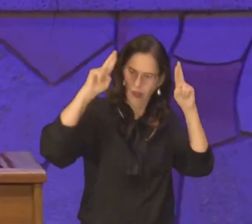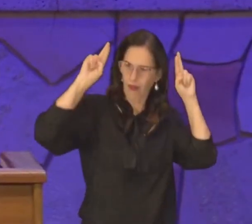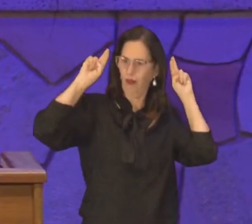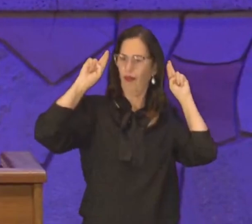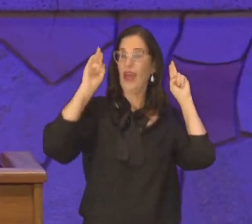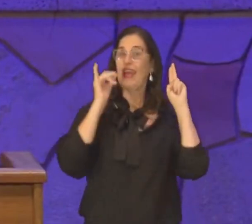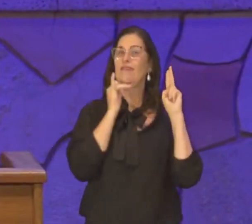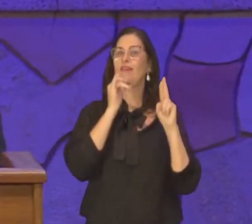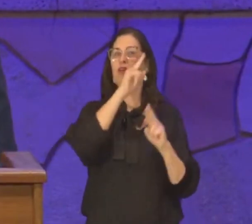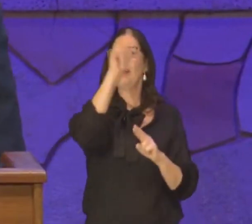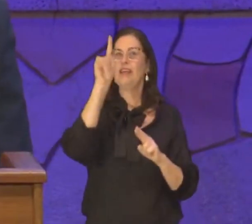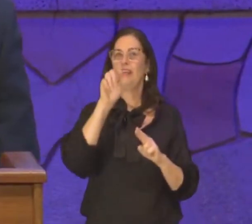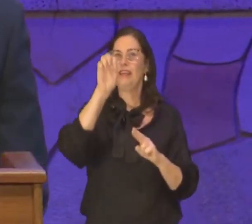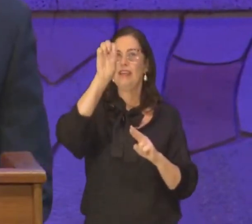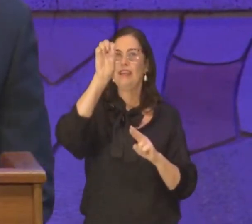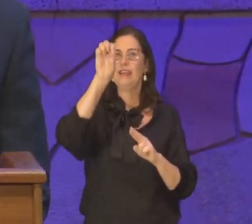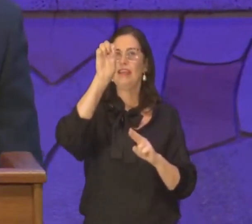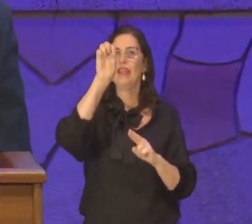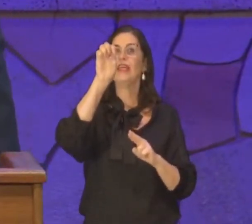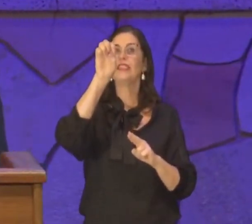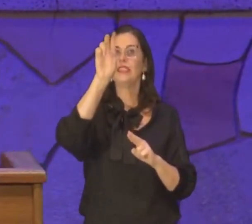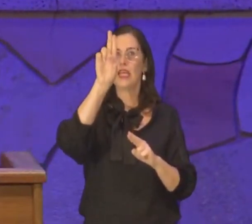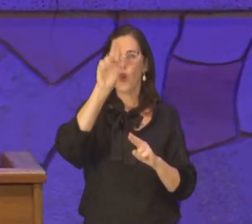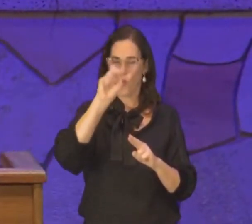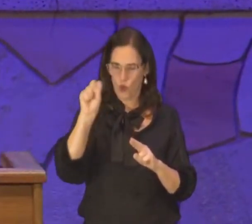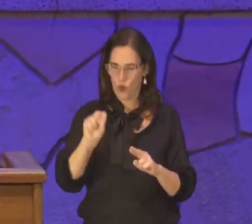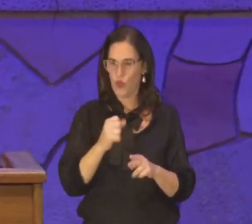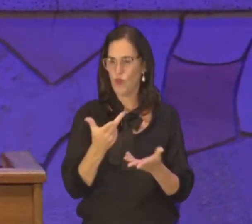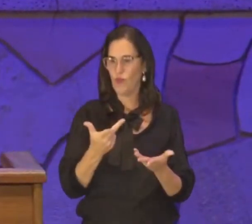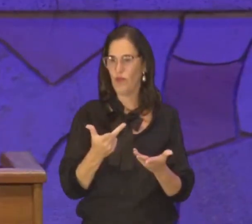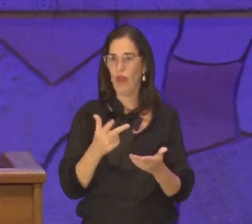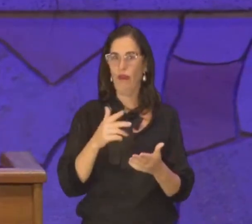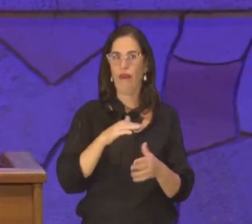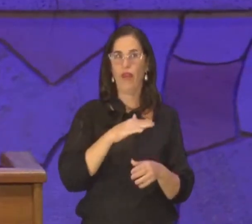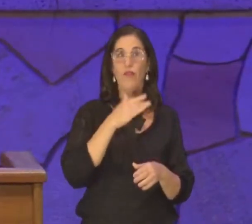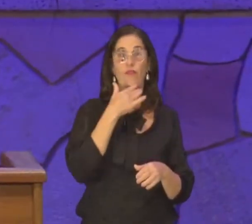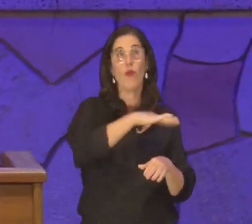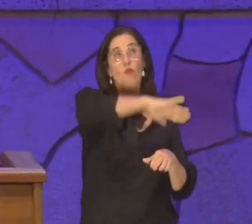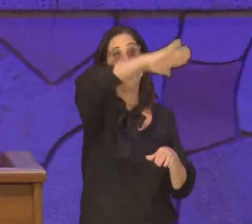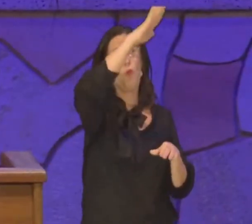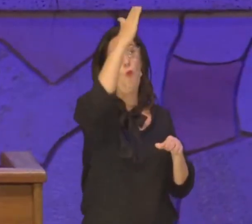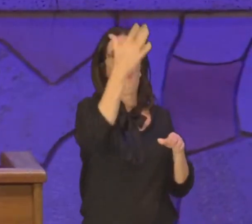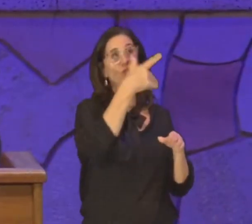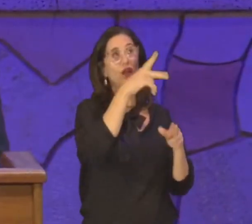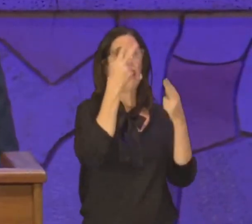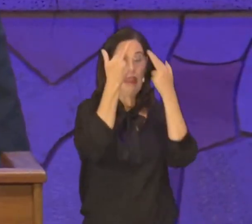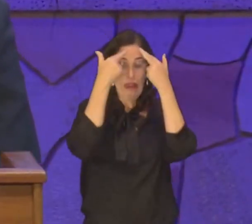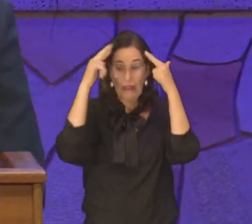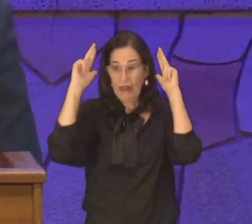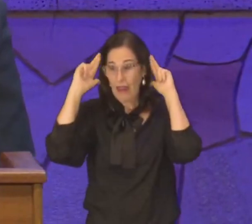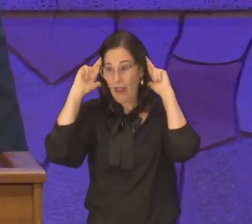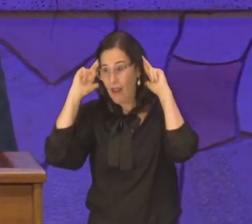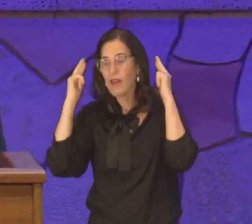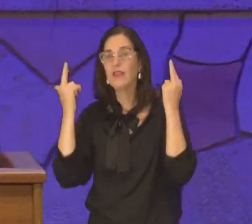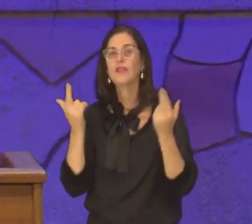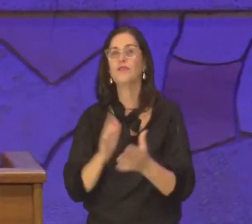dos deuses e dos homens, que habitava no Monte Olimpo. Lá na Grécia nós temos em